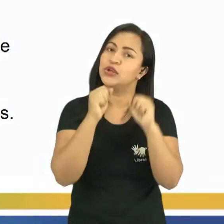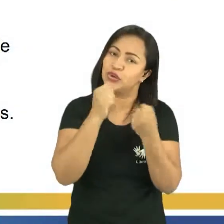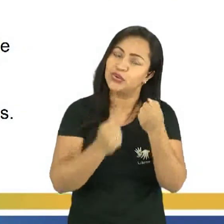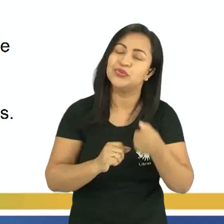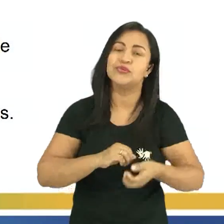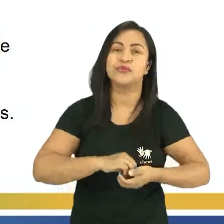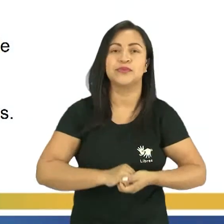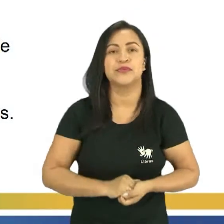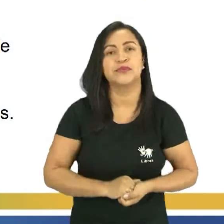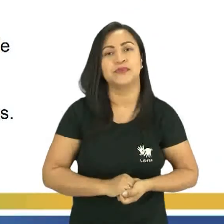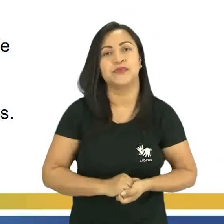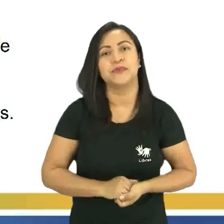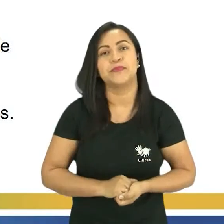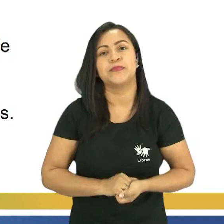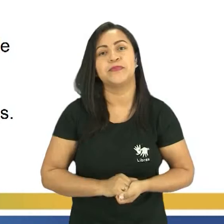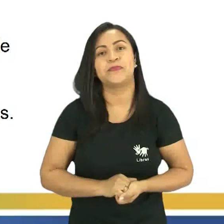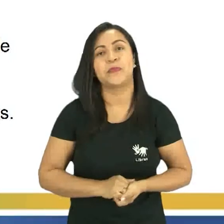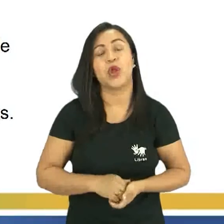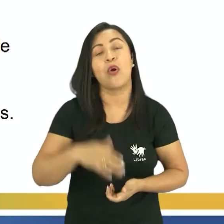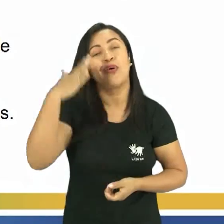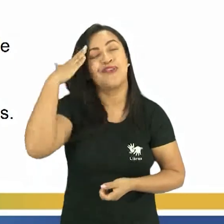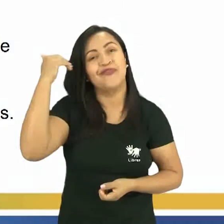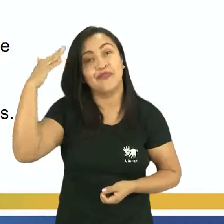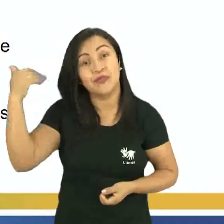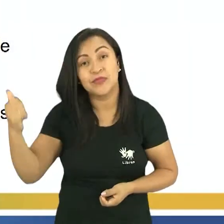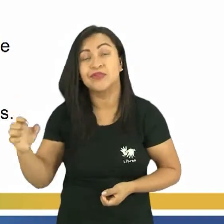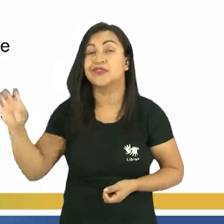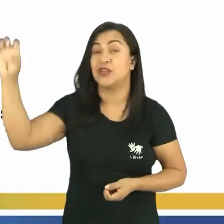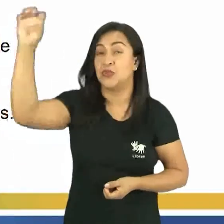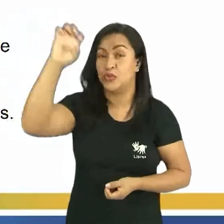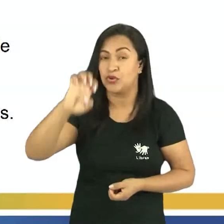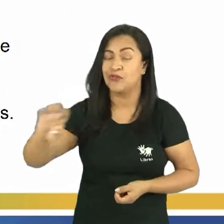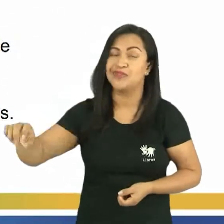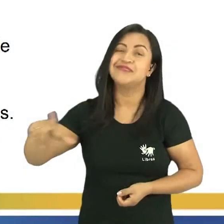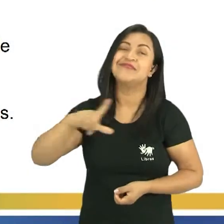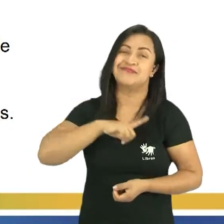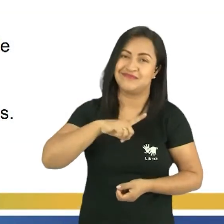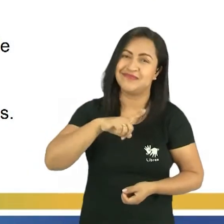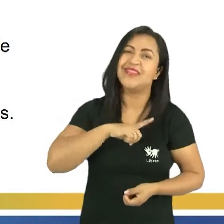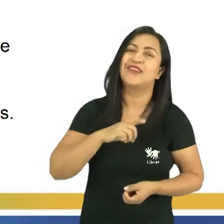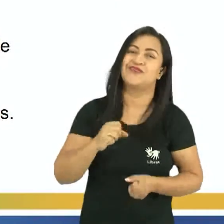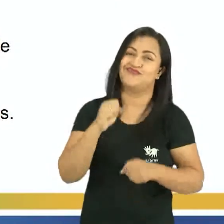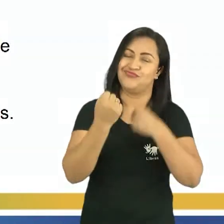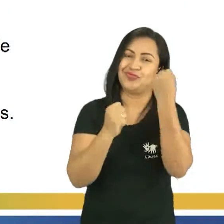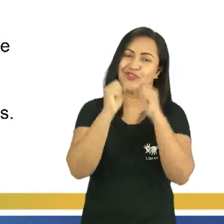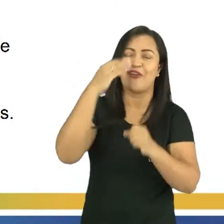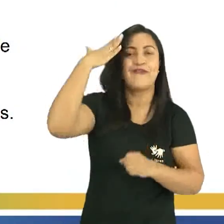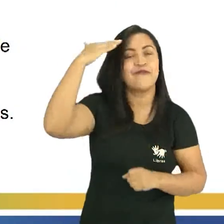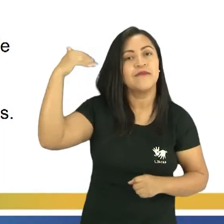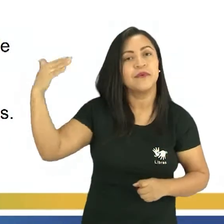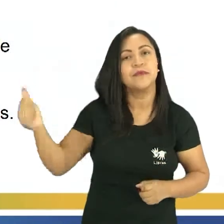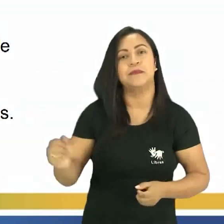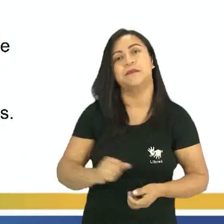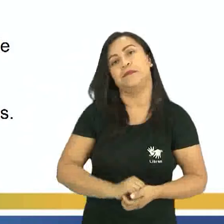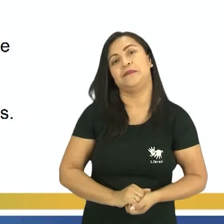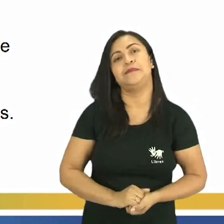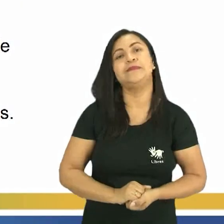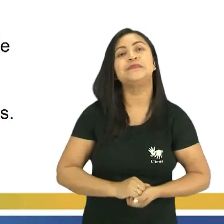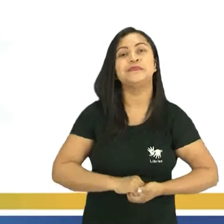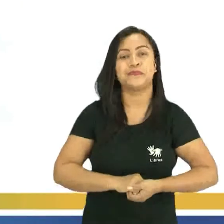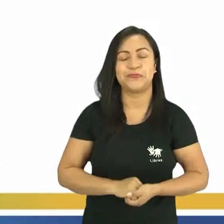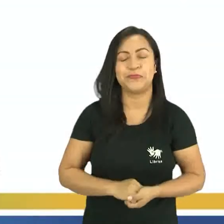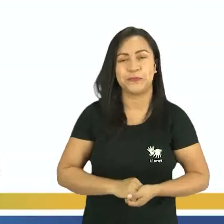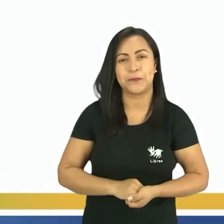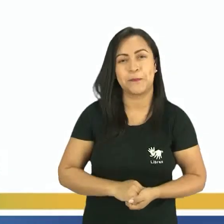química, a sede da Nestlé. Quer dizer, a Europa ela é bem servida de multinacionais, ela tem grandes indústrias, tá? Ela chama muita atenção por essas